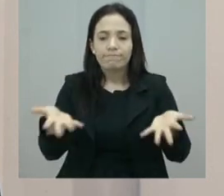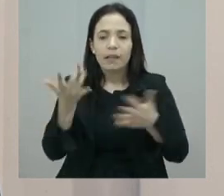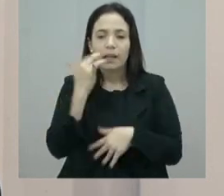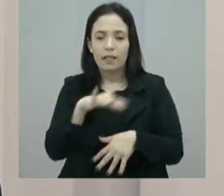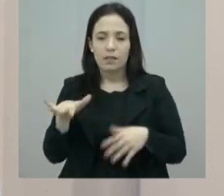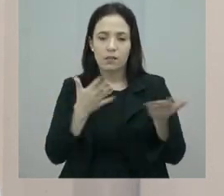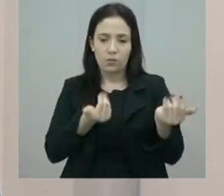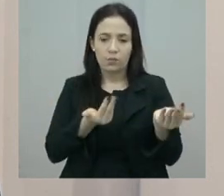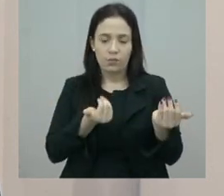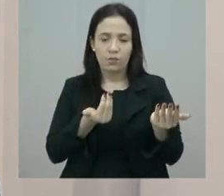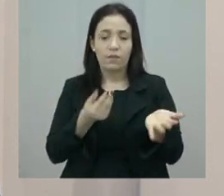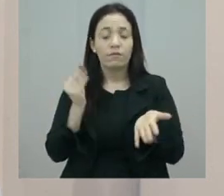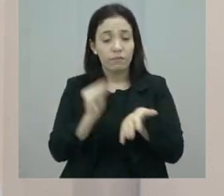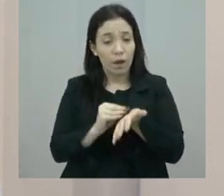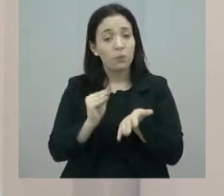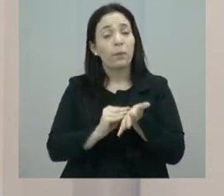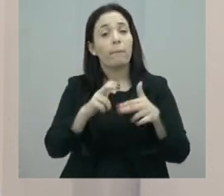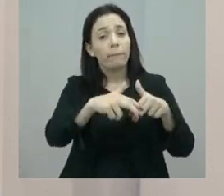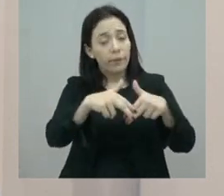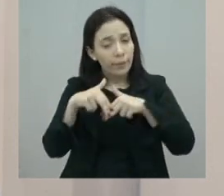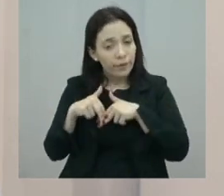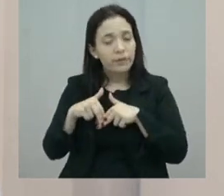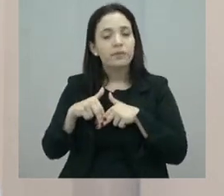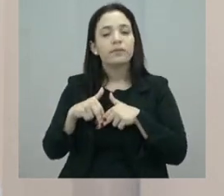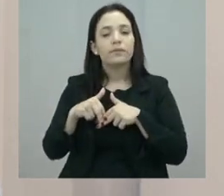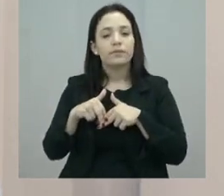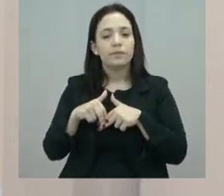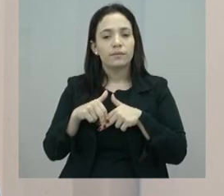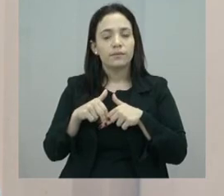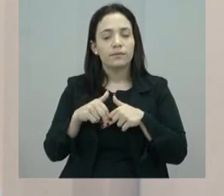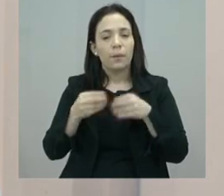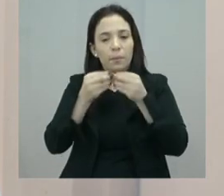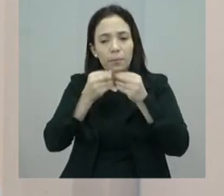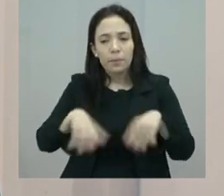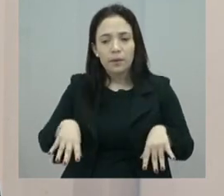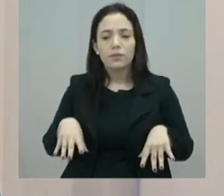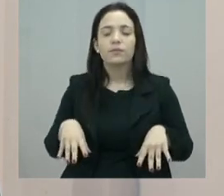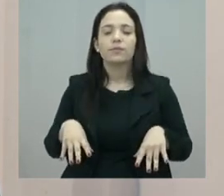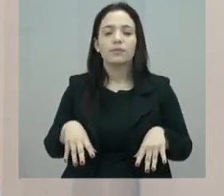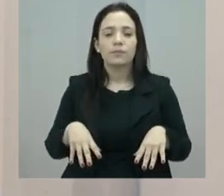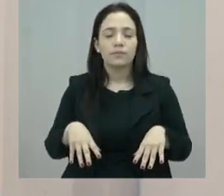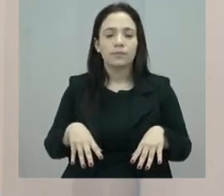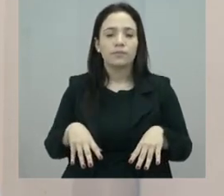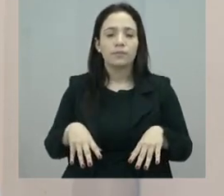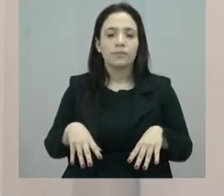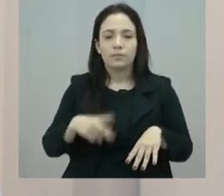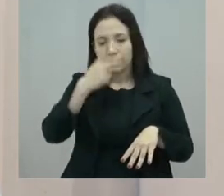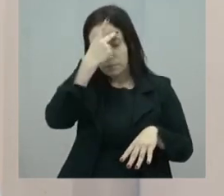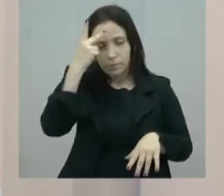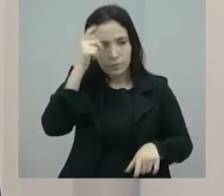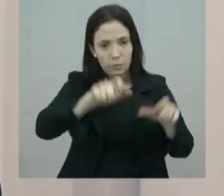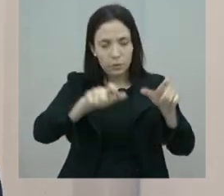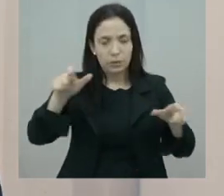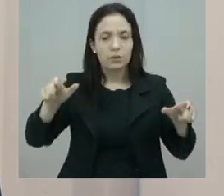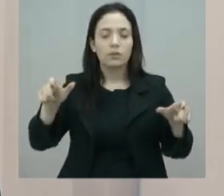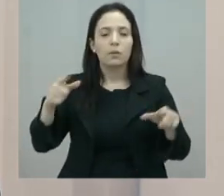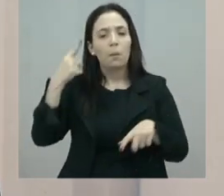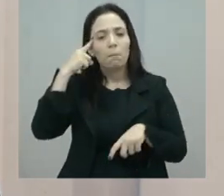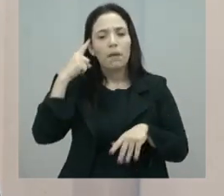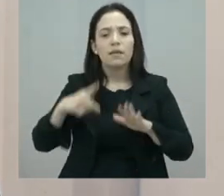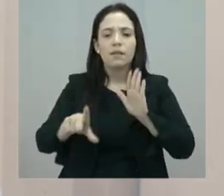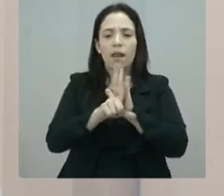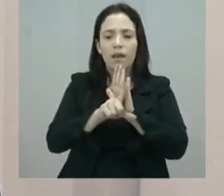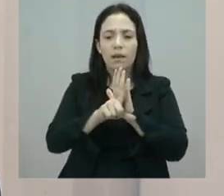juventude. Essa falta de prioridade é que tem gerado essa situação que levam as pessoas a acreditar que leis